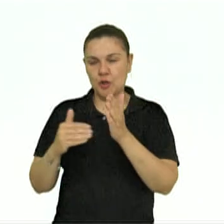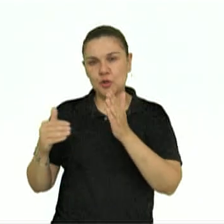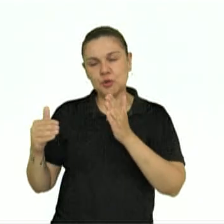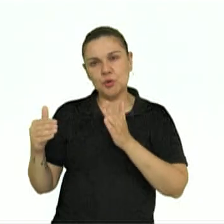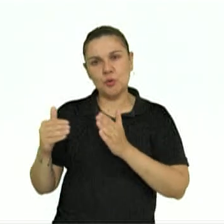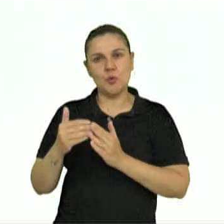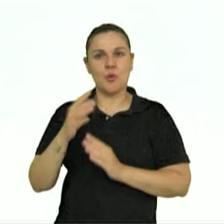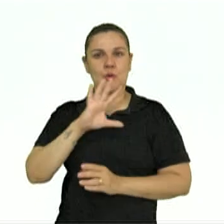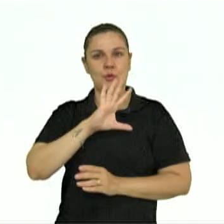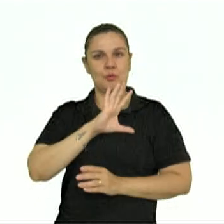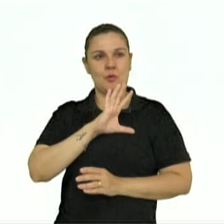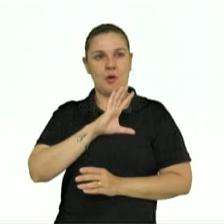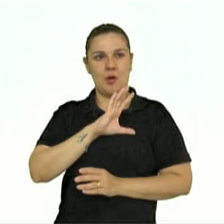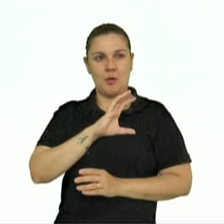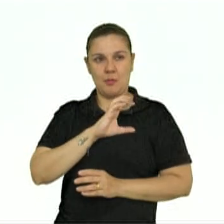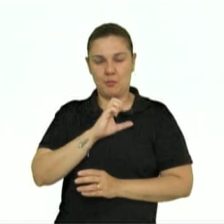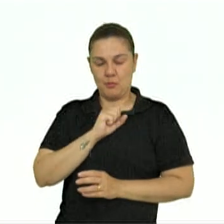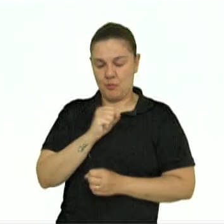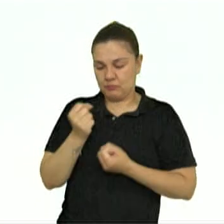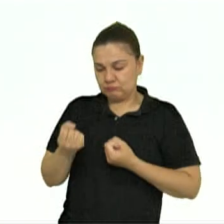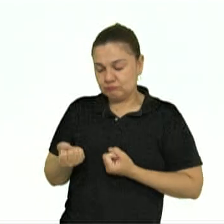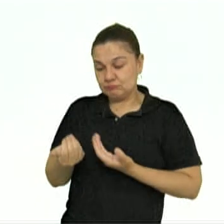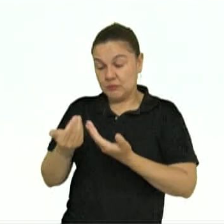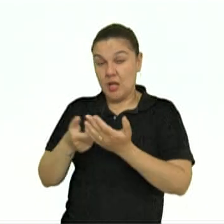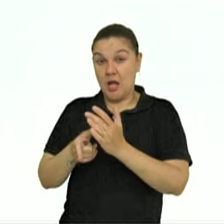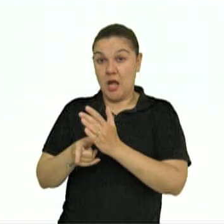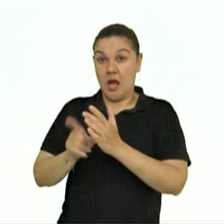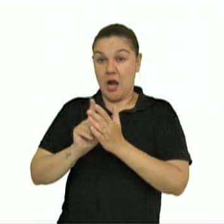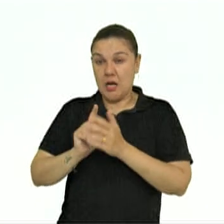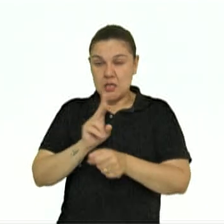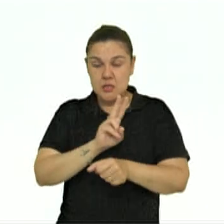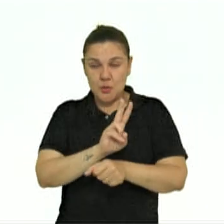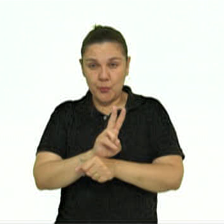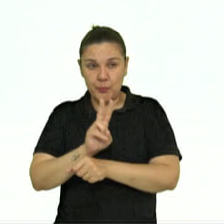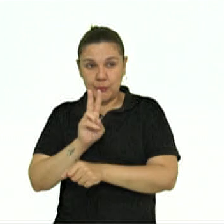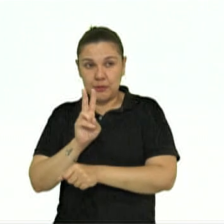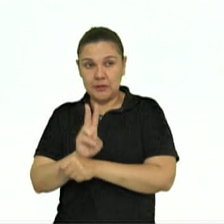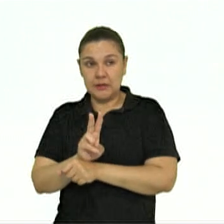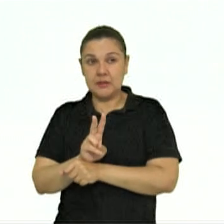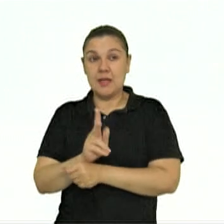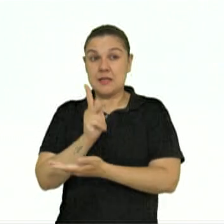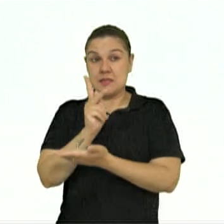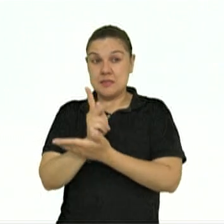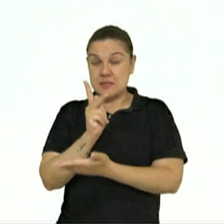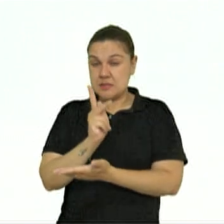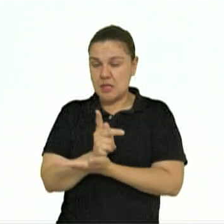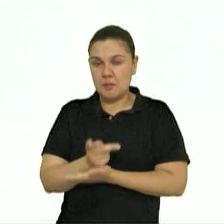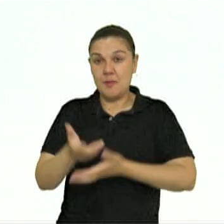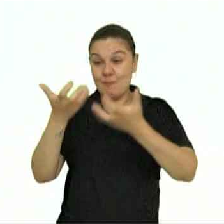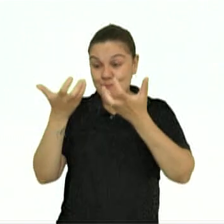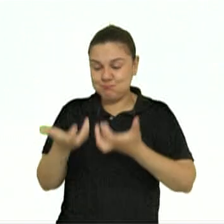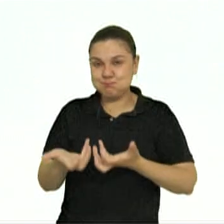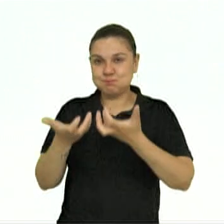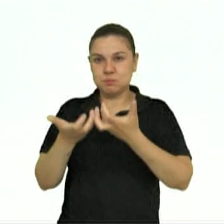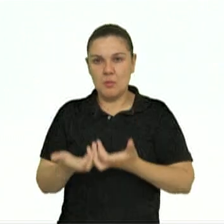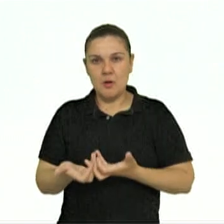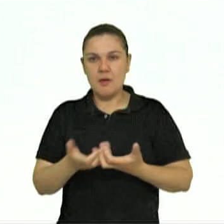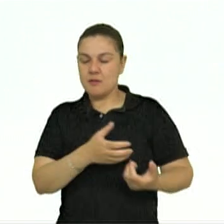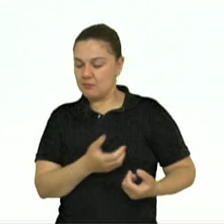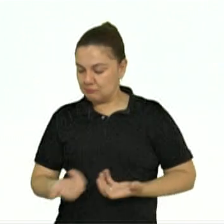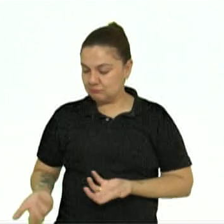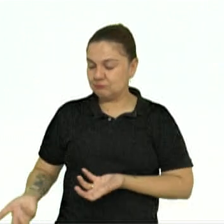amor serei atento, antes e com tal zelo, e sempre e tanto, que mesmo em face do maior